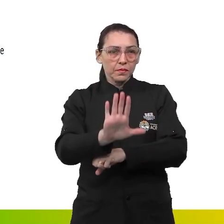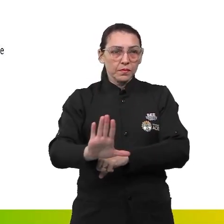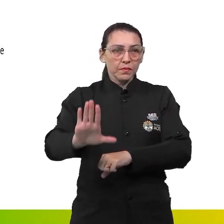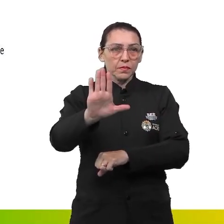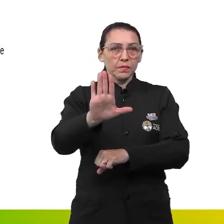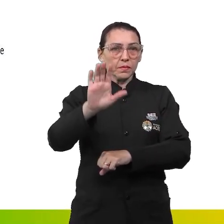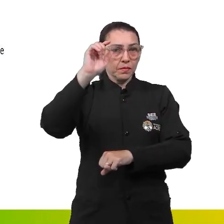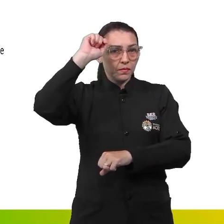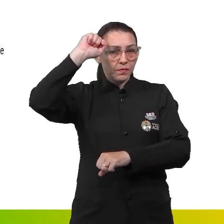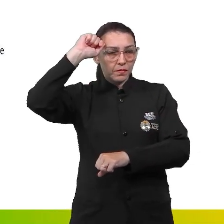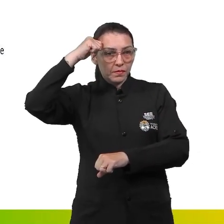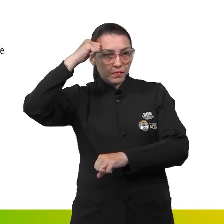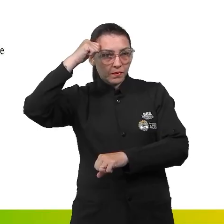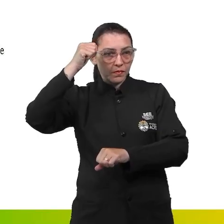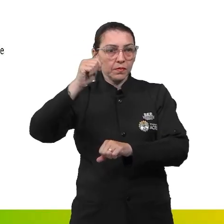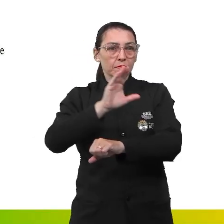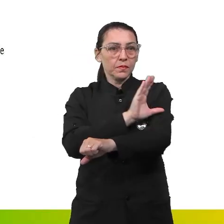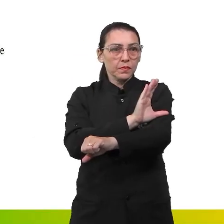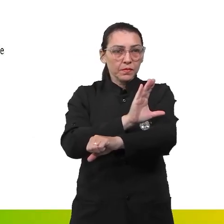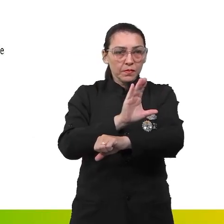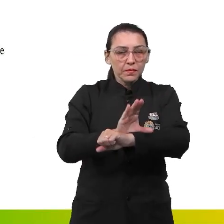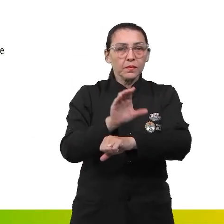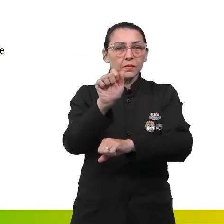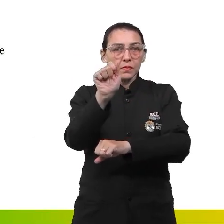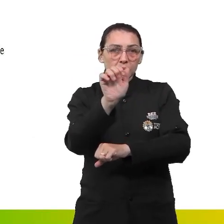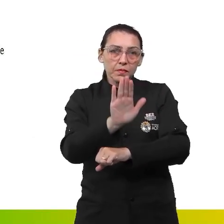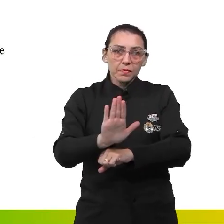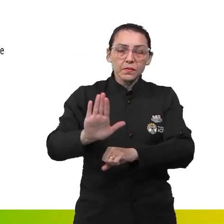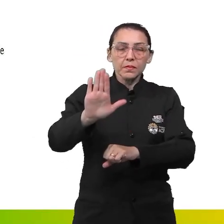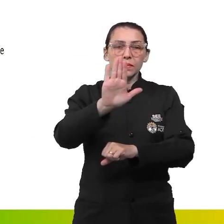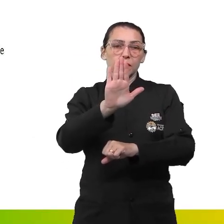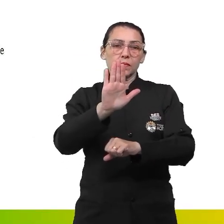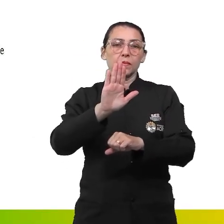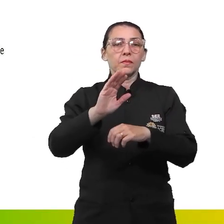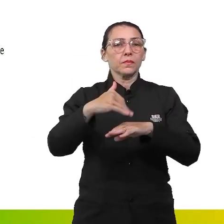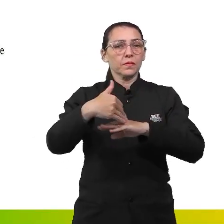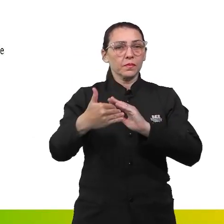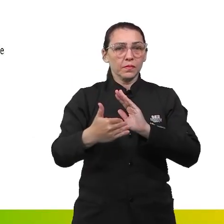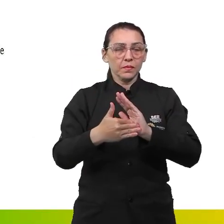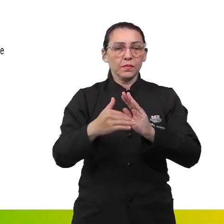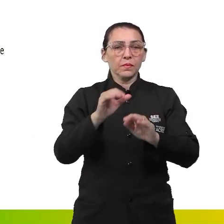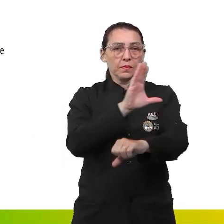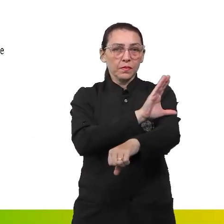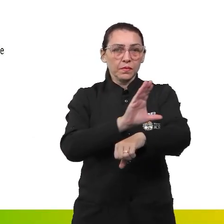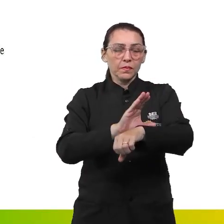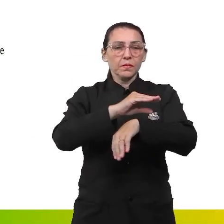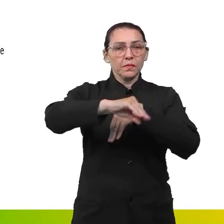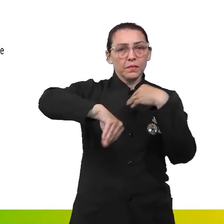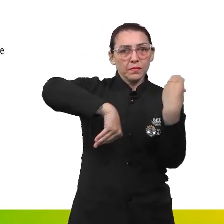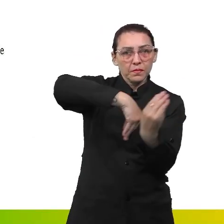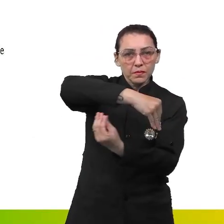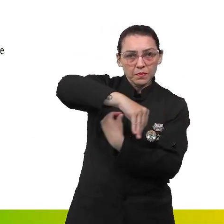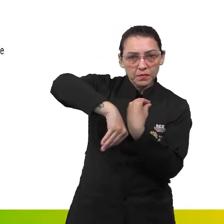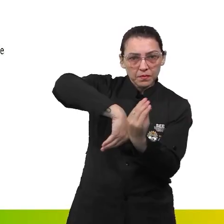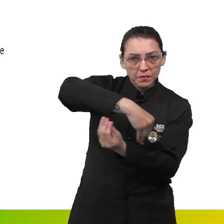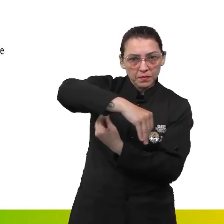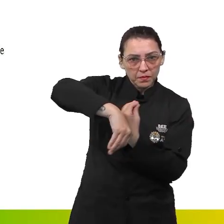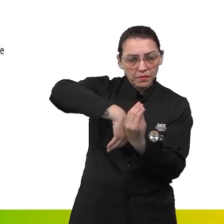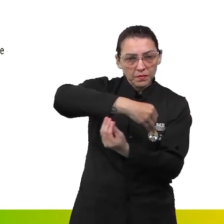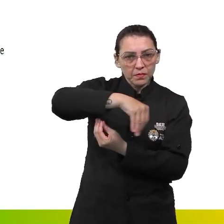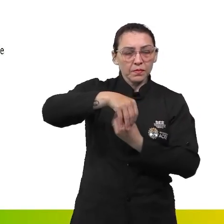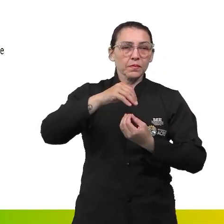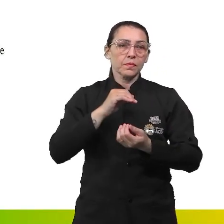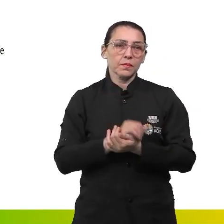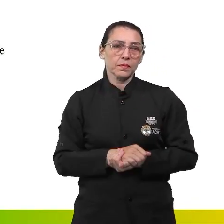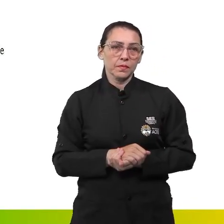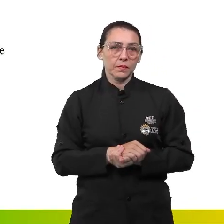europeia, com os africanos, com os asiáticos. Ou seja, somos tudo menos homogêneos, né,